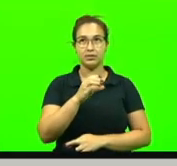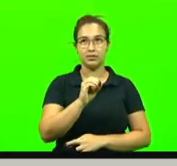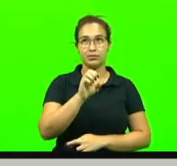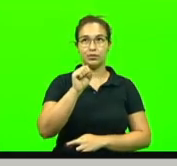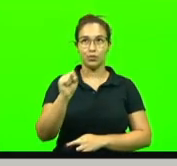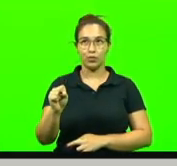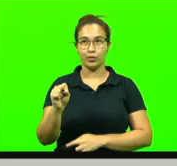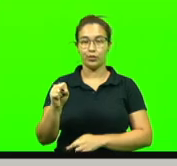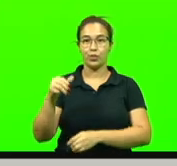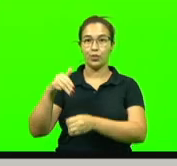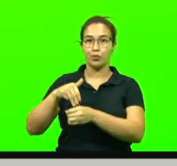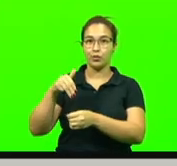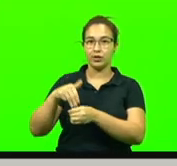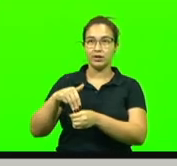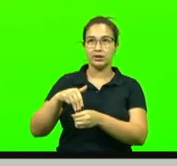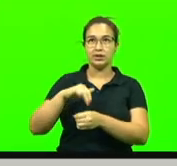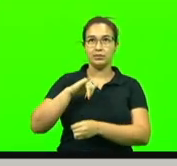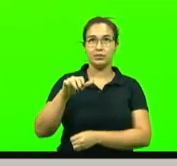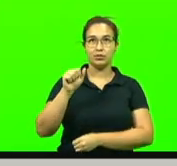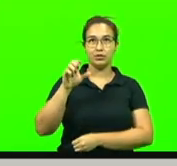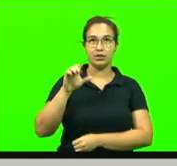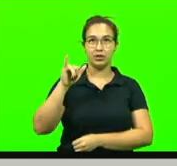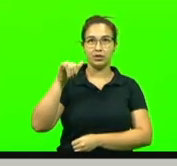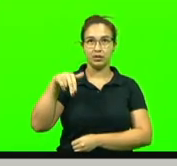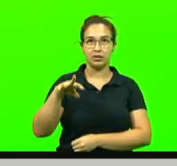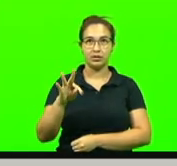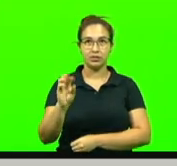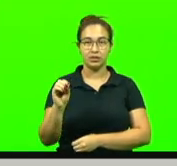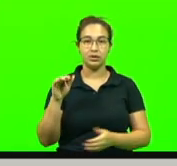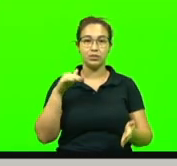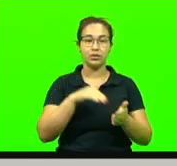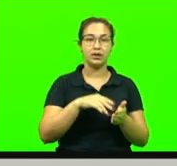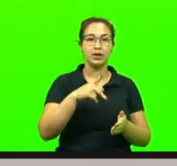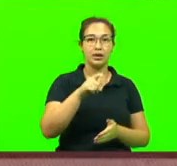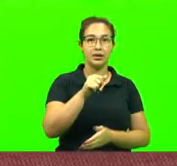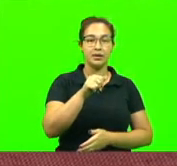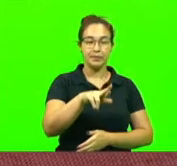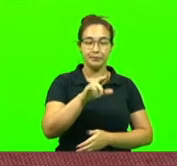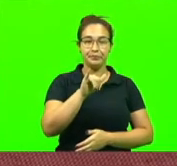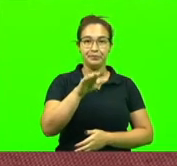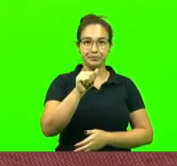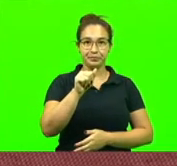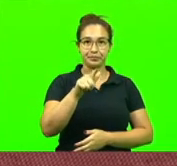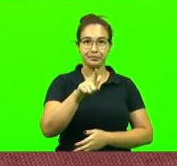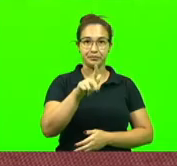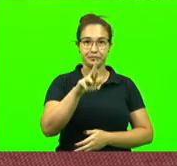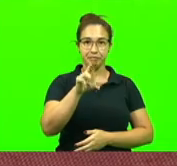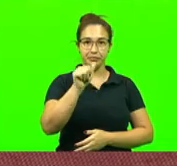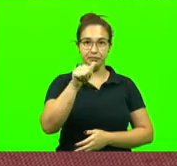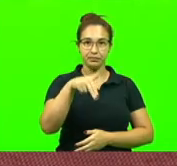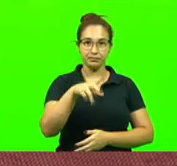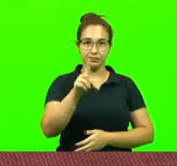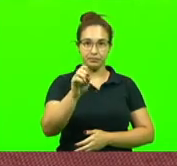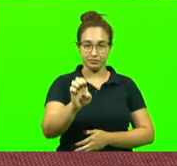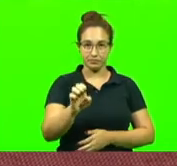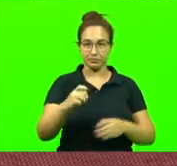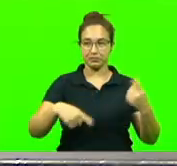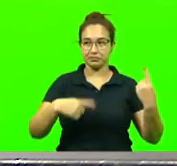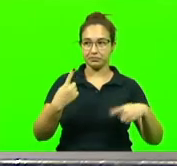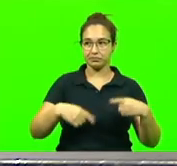os municípios de Jacinto Machado e Praia Grande. Em discussão, em